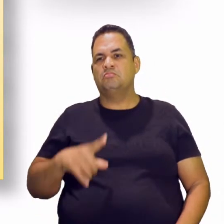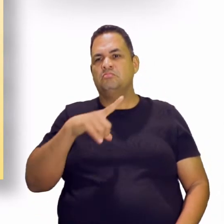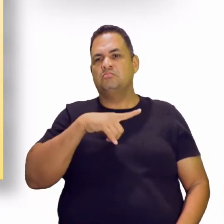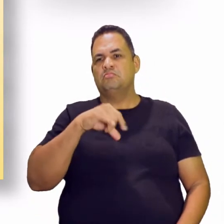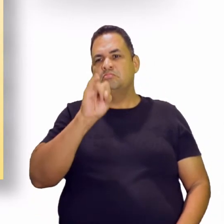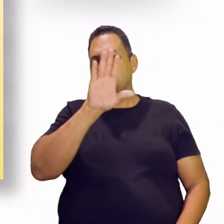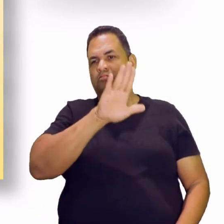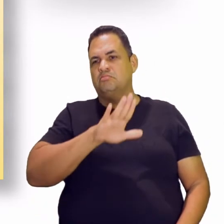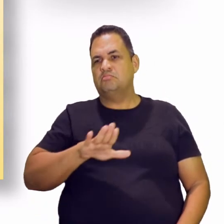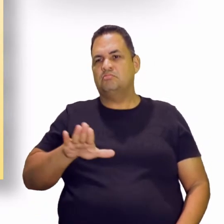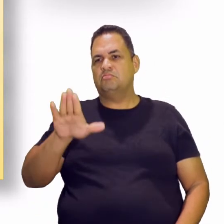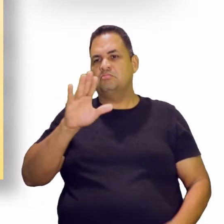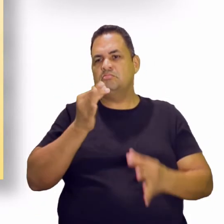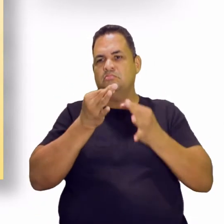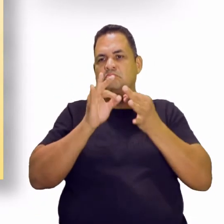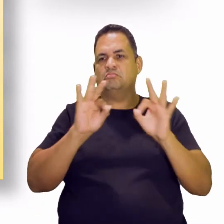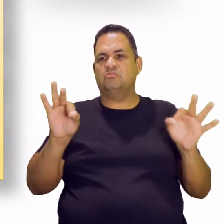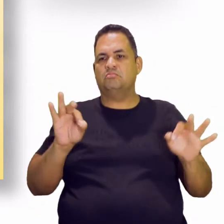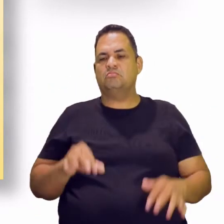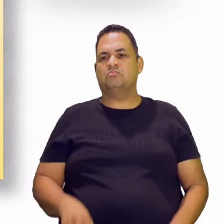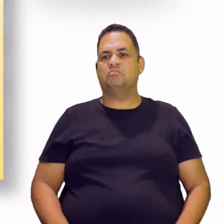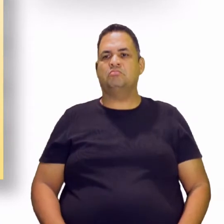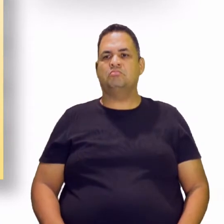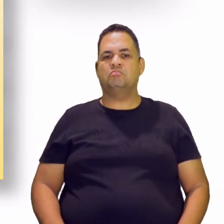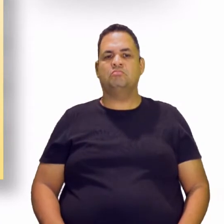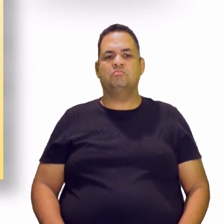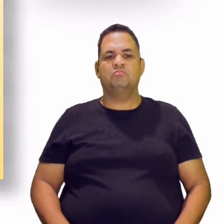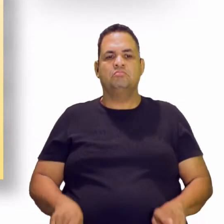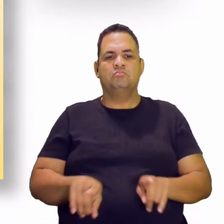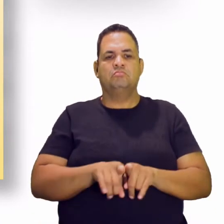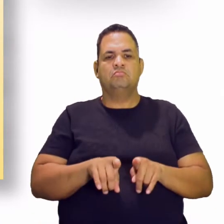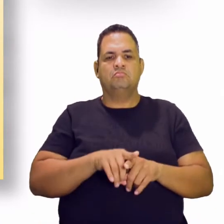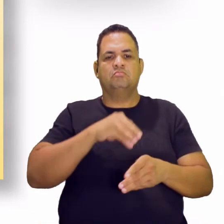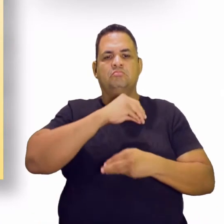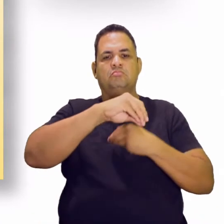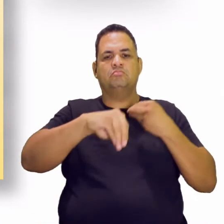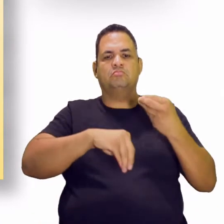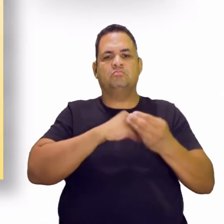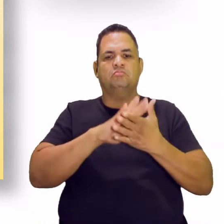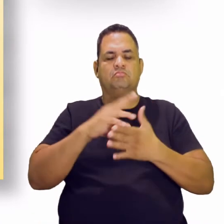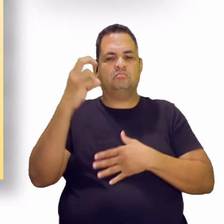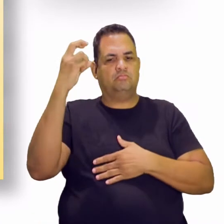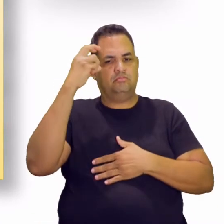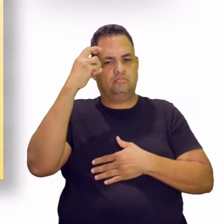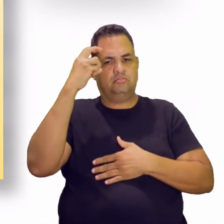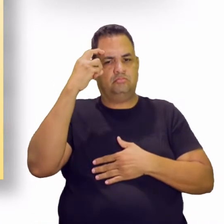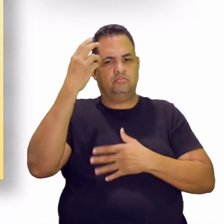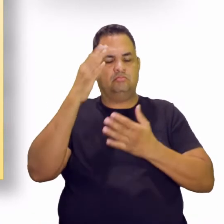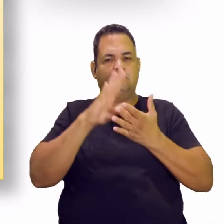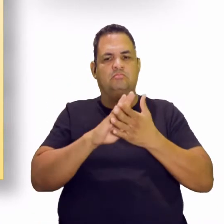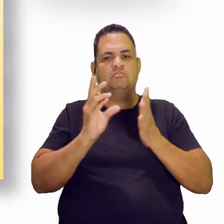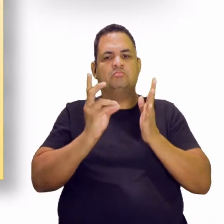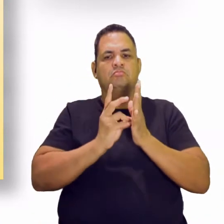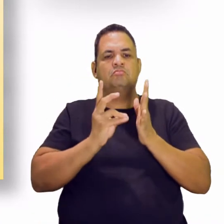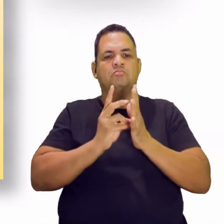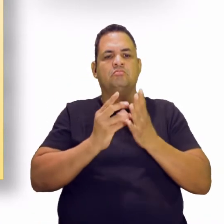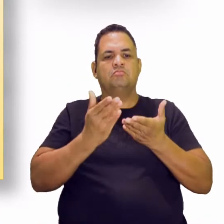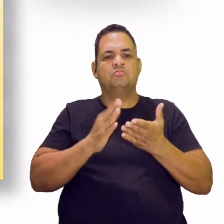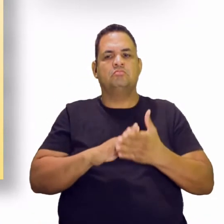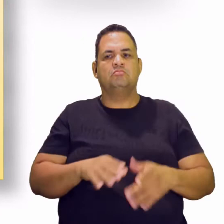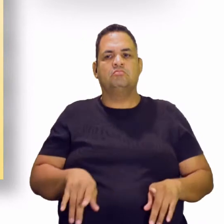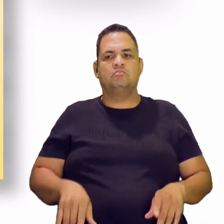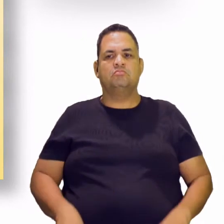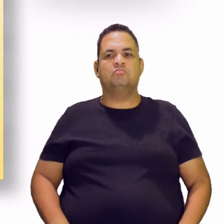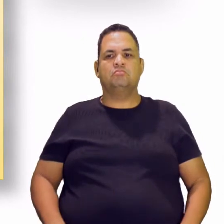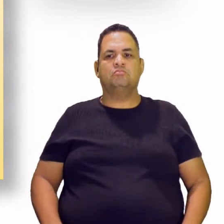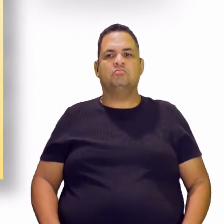aqui, ó, espaços assim bem simples, né? Também havia a mistura da cultura indígena, que era a forma de conquistar o povo, né? Então,